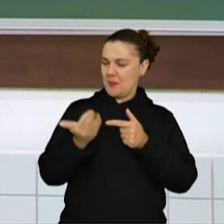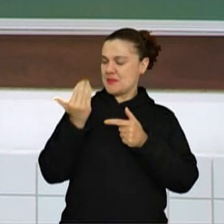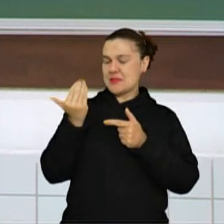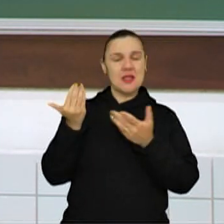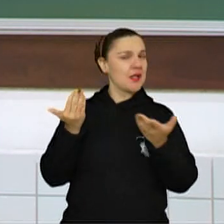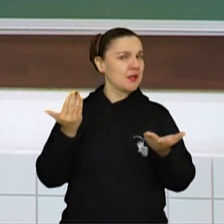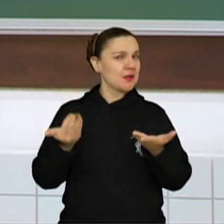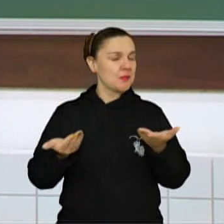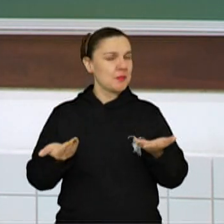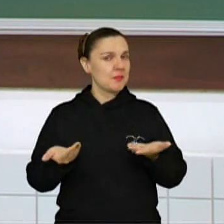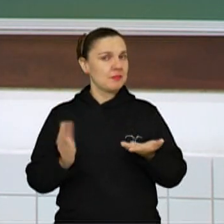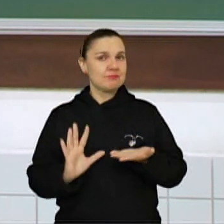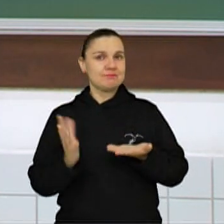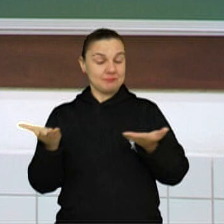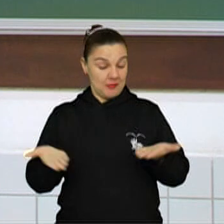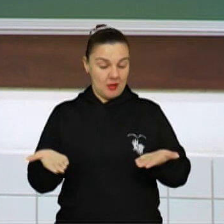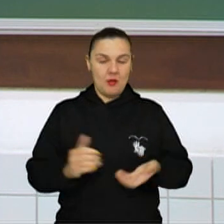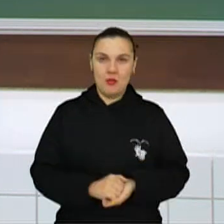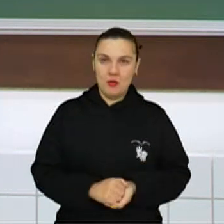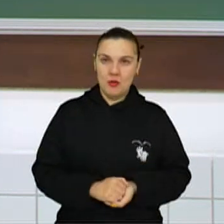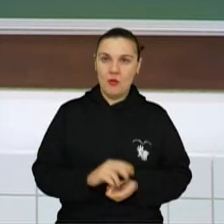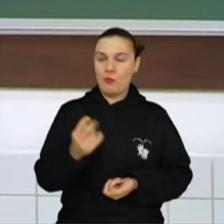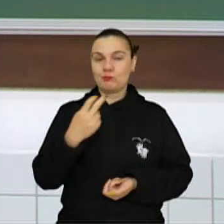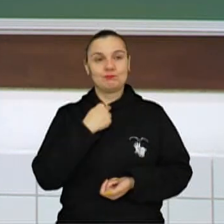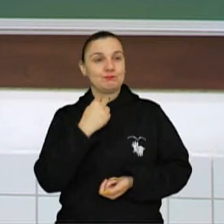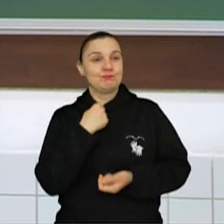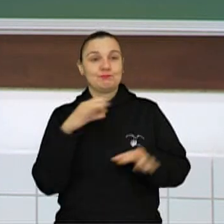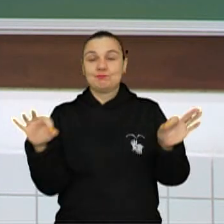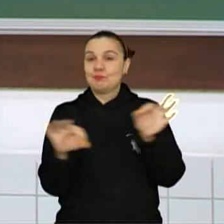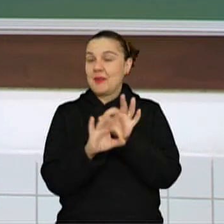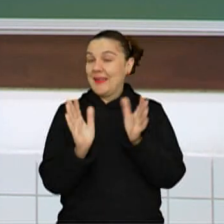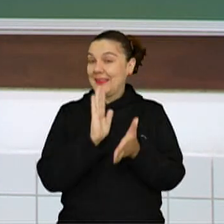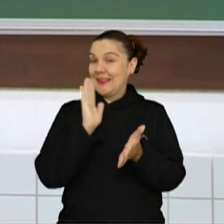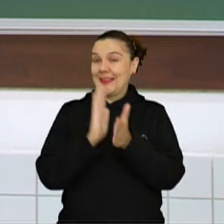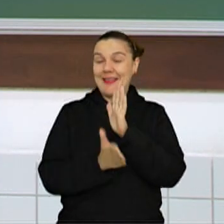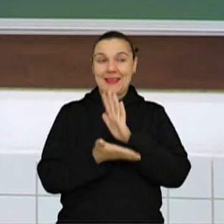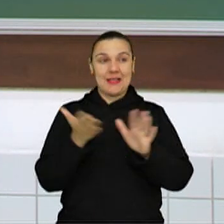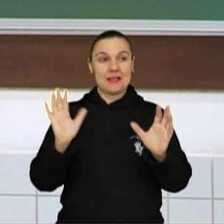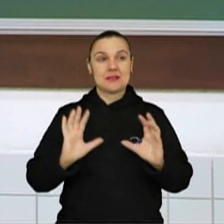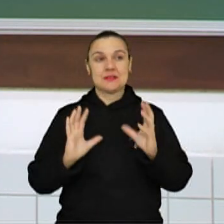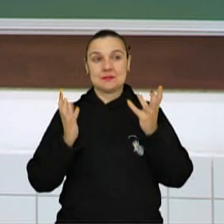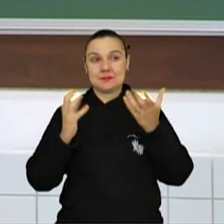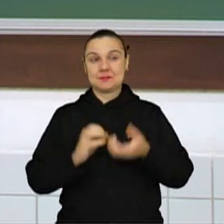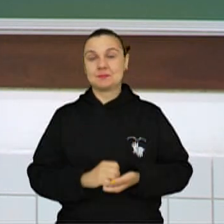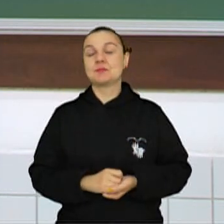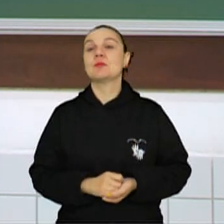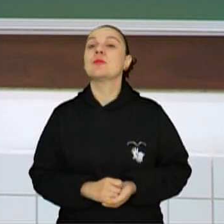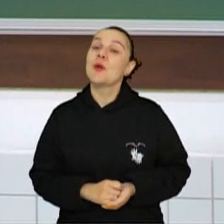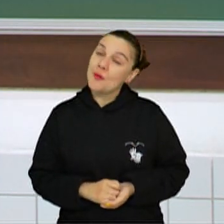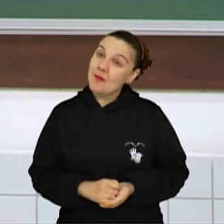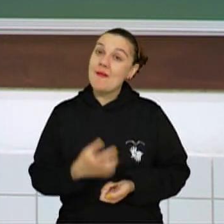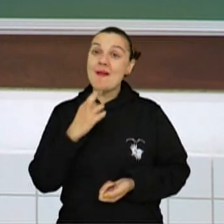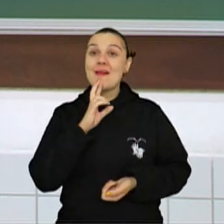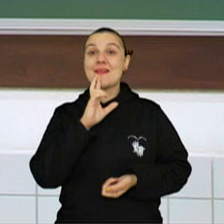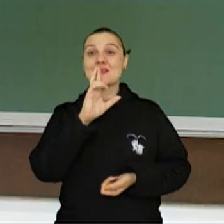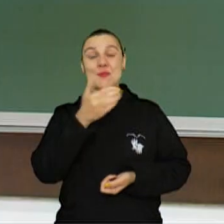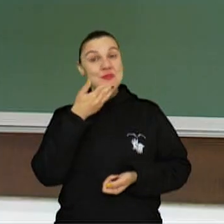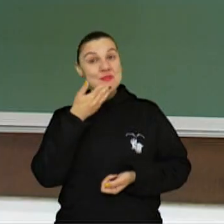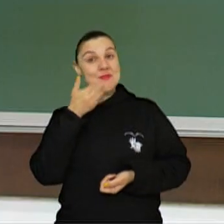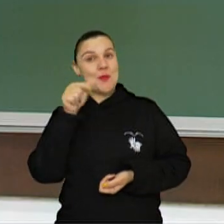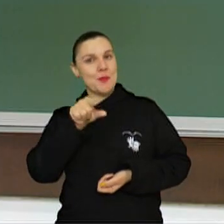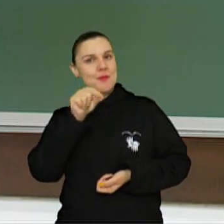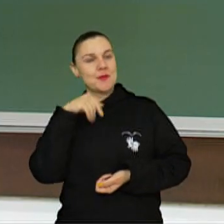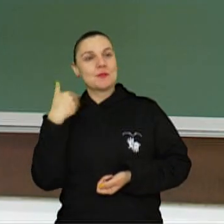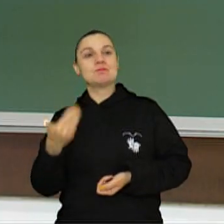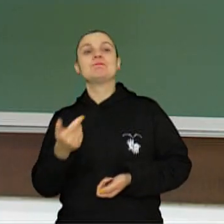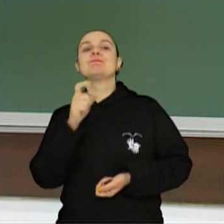no passado, uma ação no presente ou não poderia ali, como diz na alternativa D, não poderia passar? Qual será a melhor